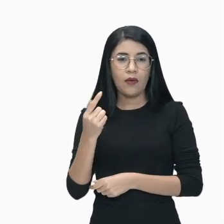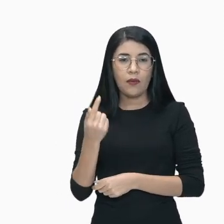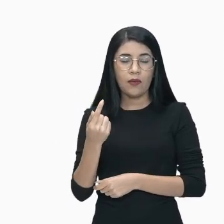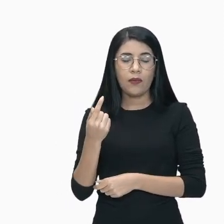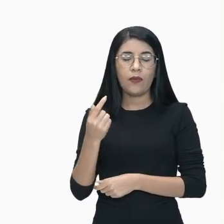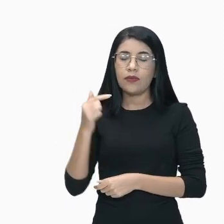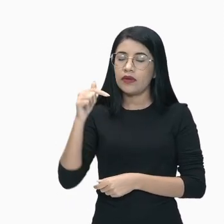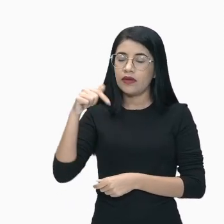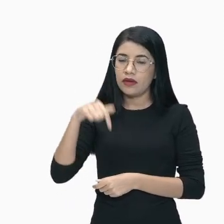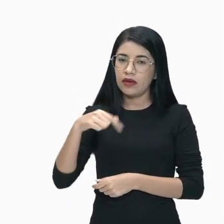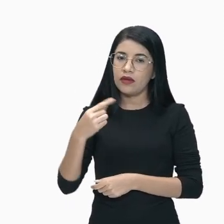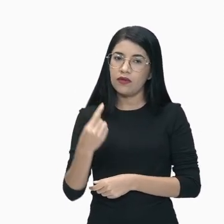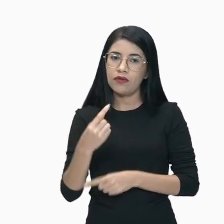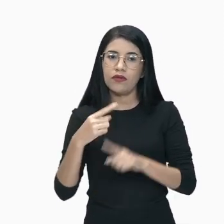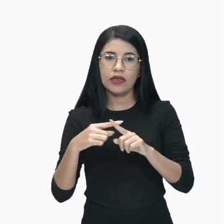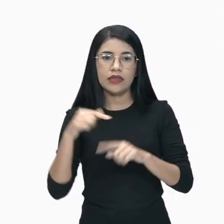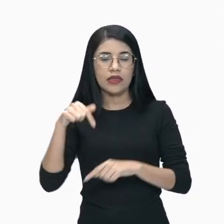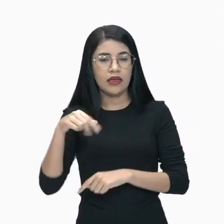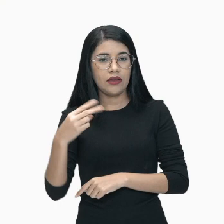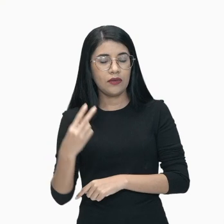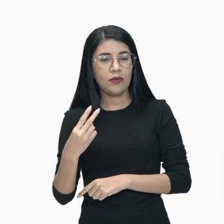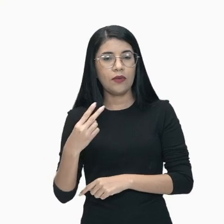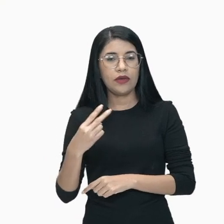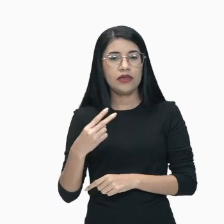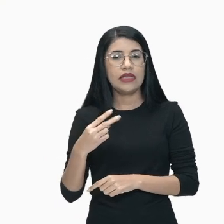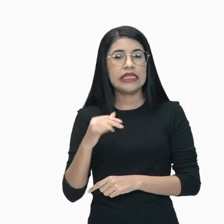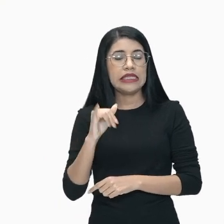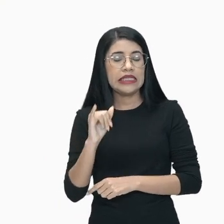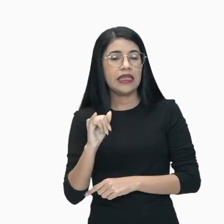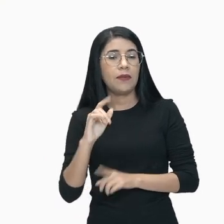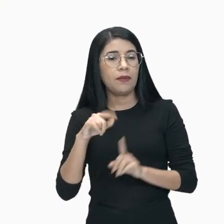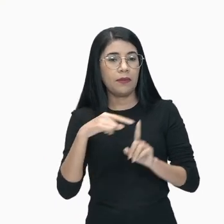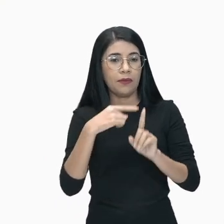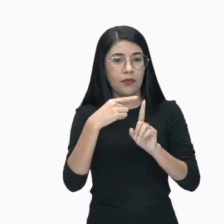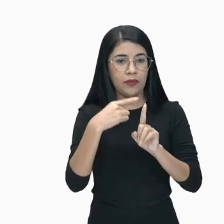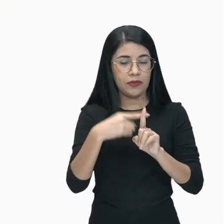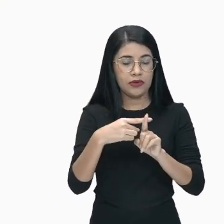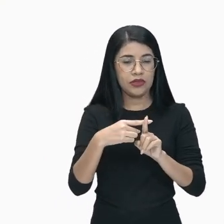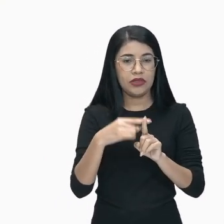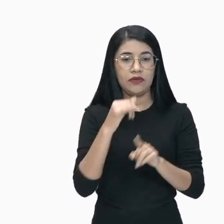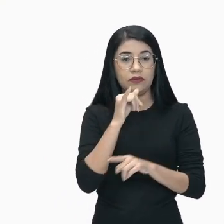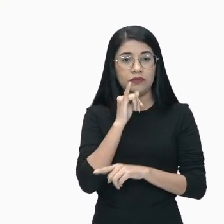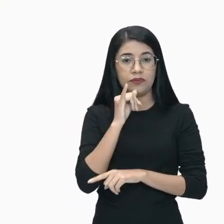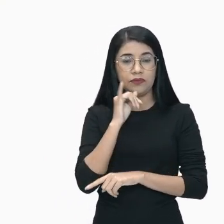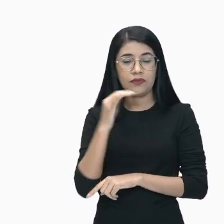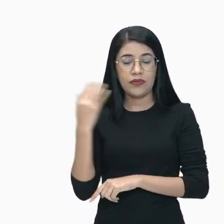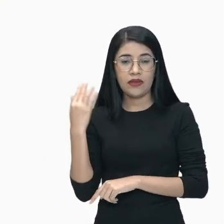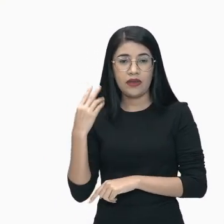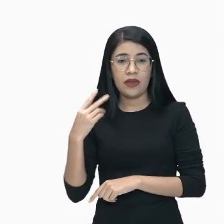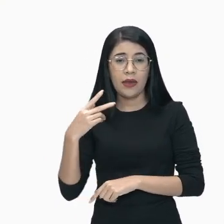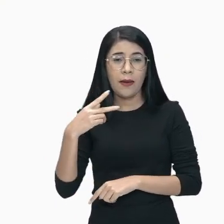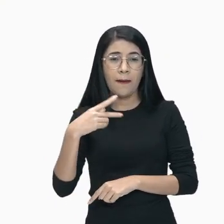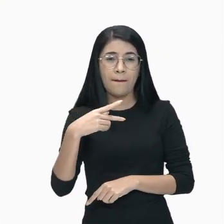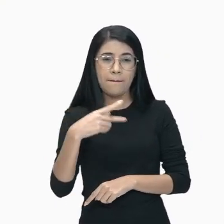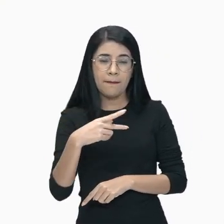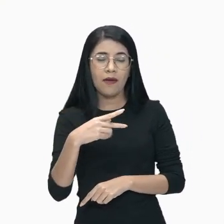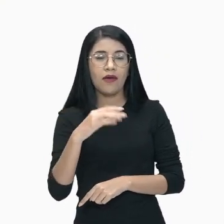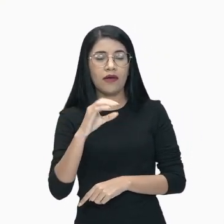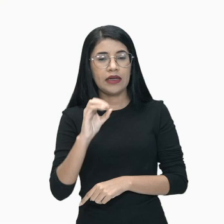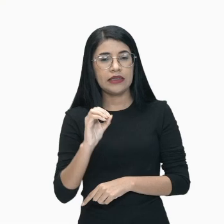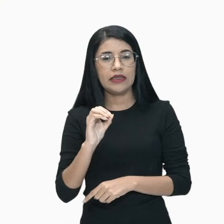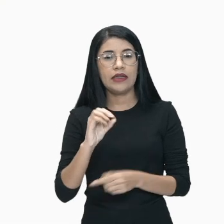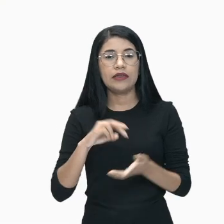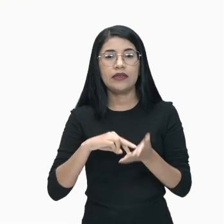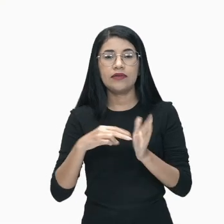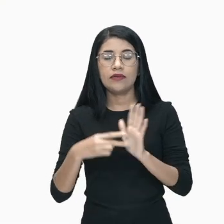uma pela outra e o resultado for um valor positivo, aqui ó, se for um valor maior que zero, eu vou dizer que a